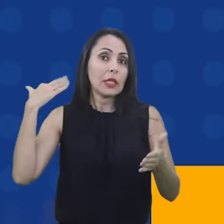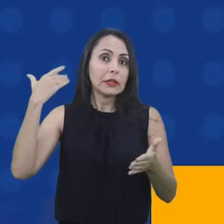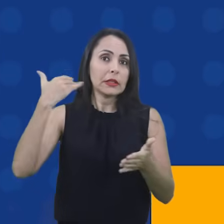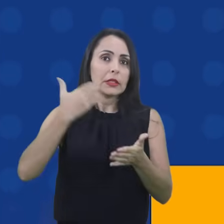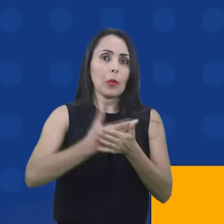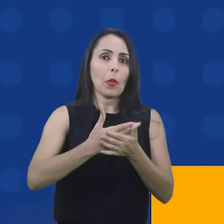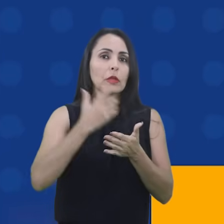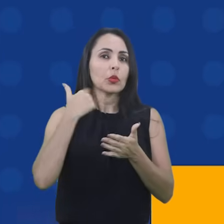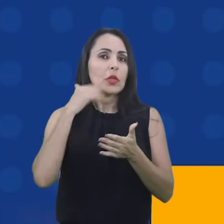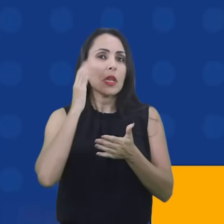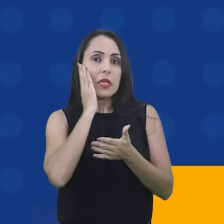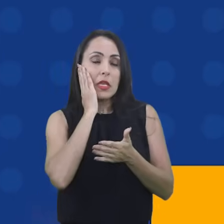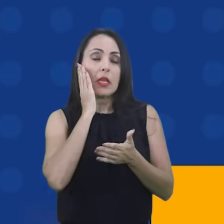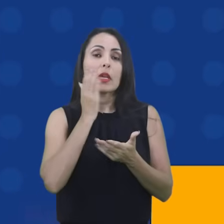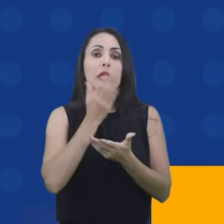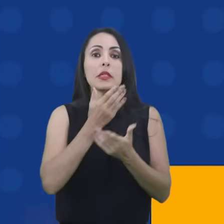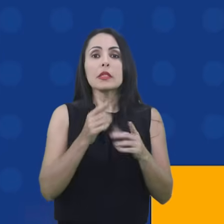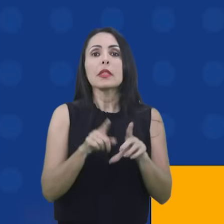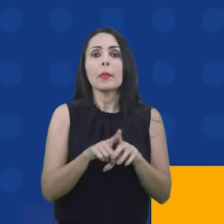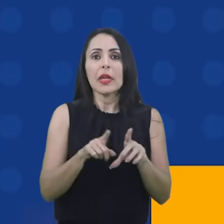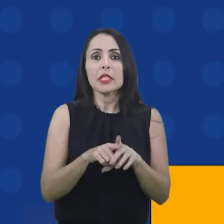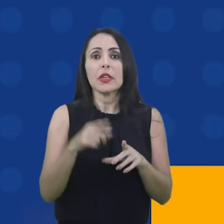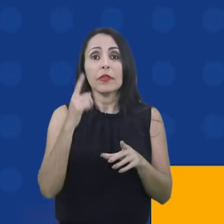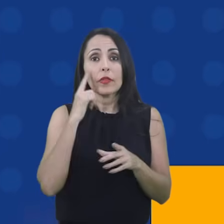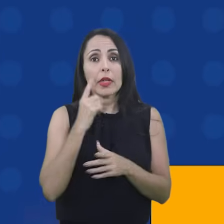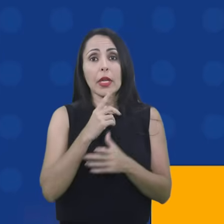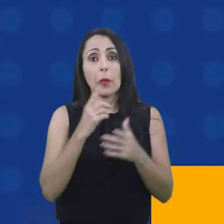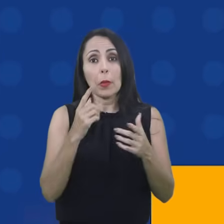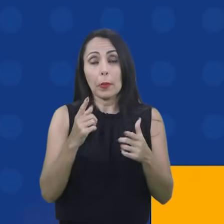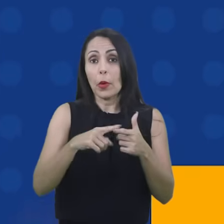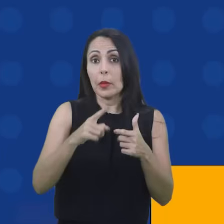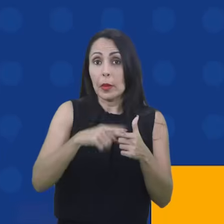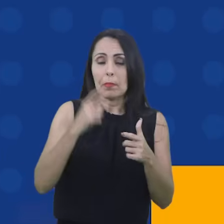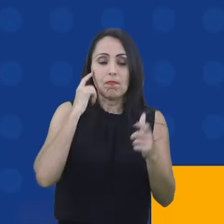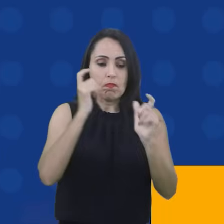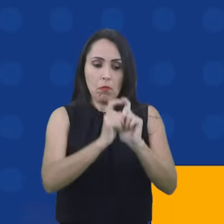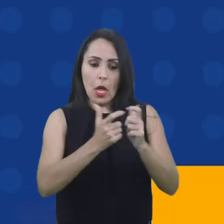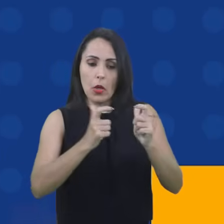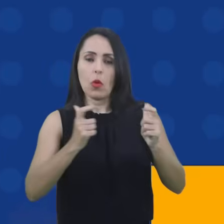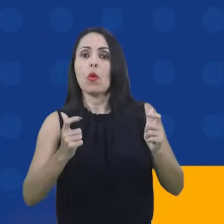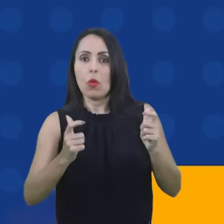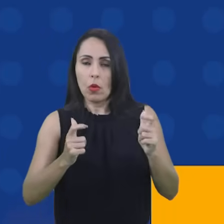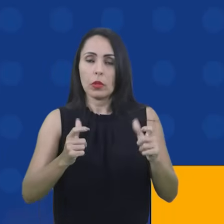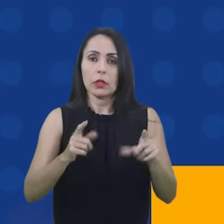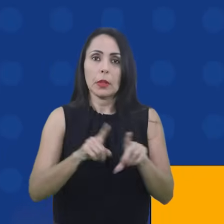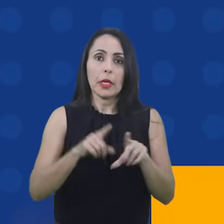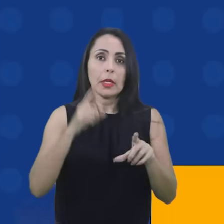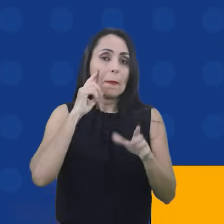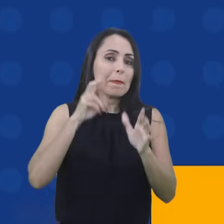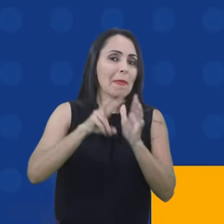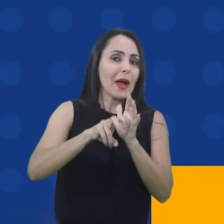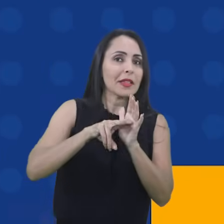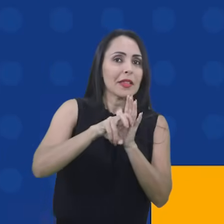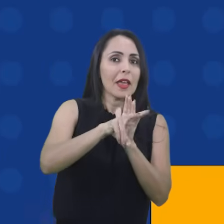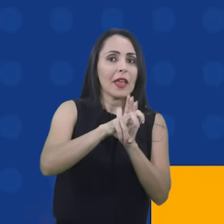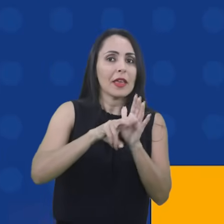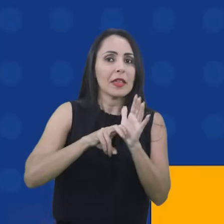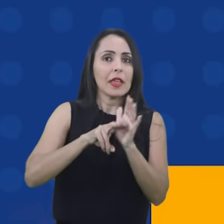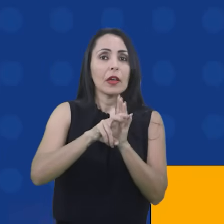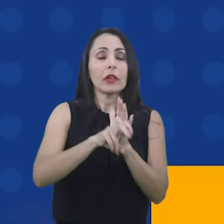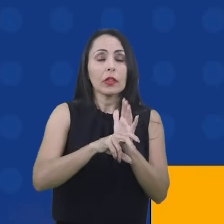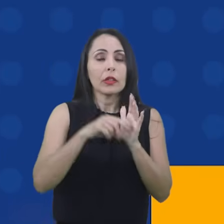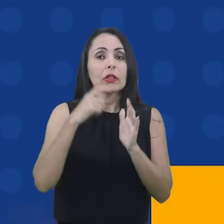do dente, né? E se houver realmente uma infecção maior dessa parte dessa polpa, né, bactérias presentes no dente,